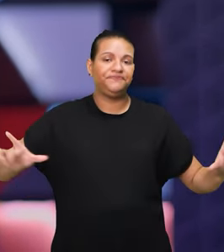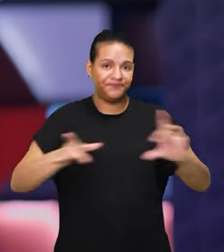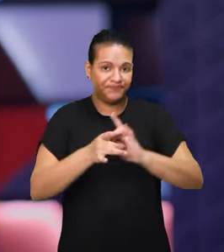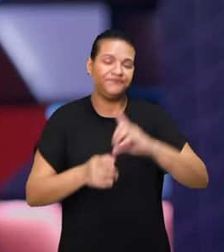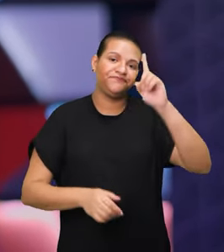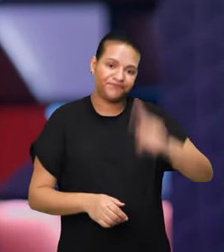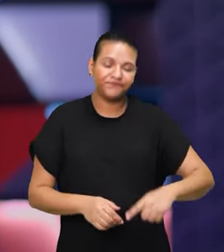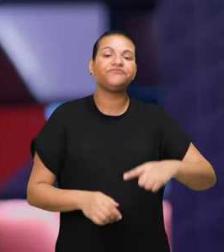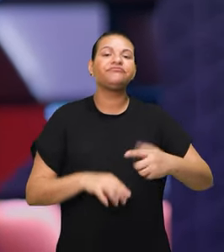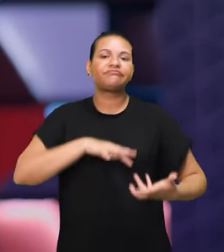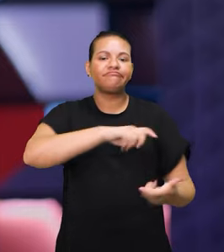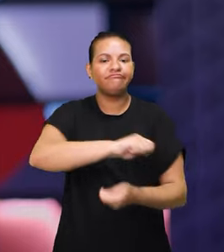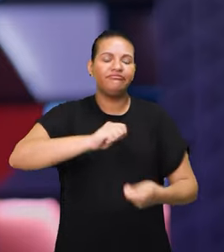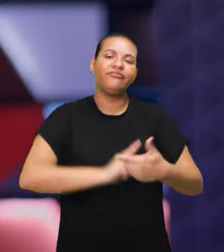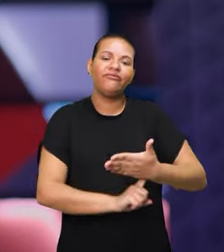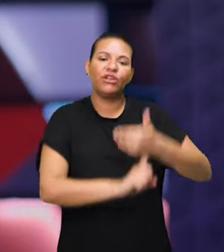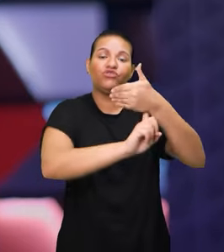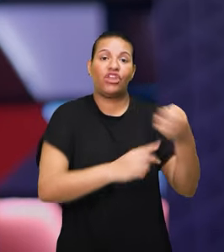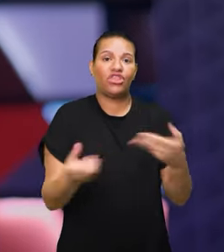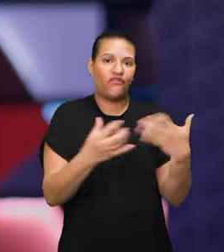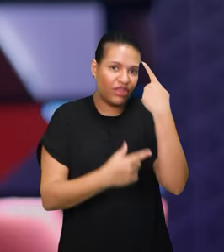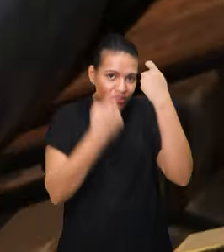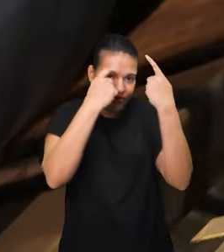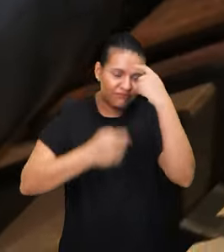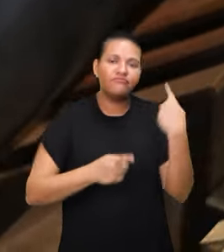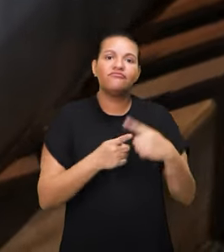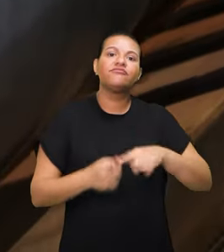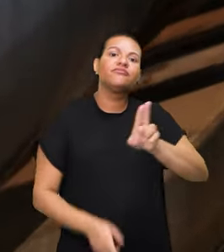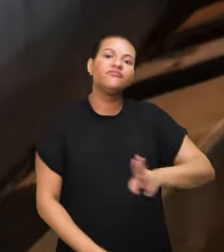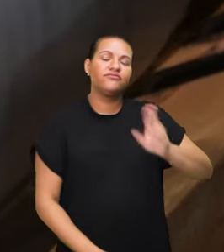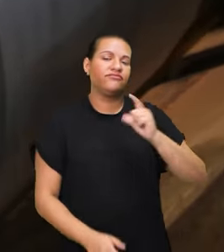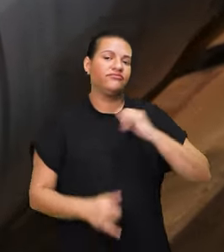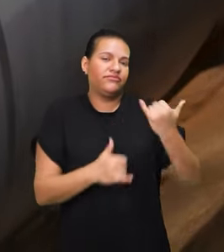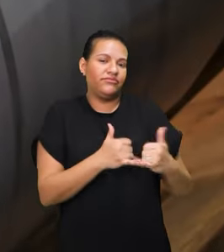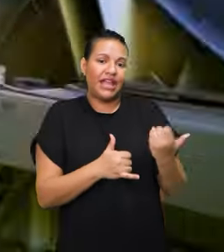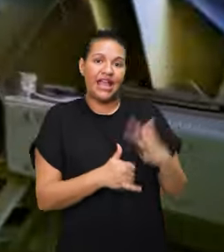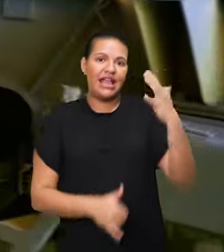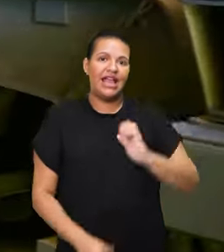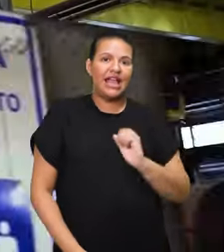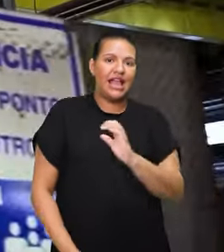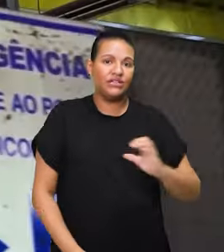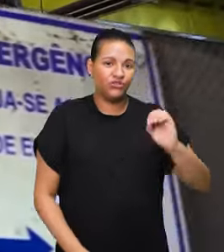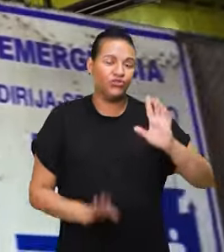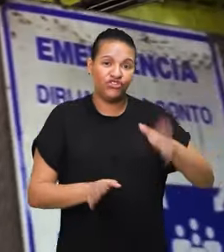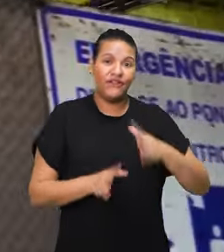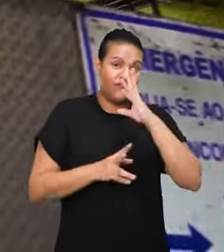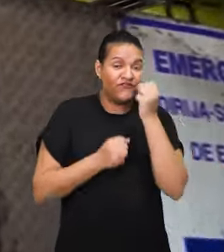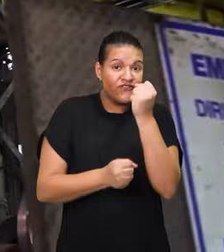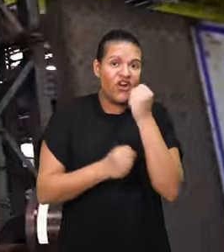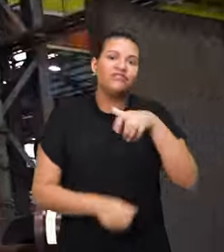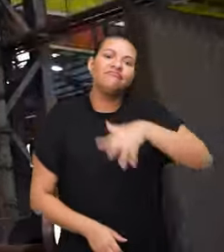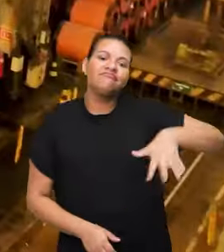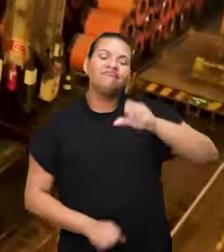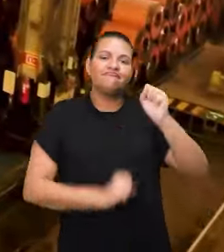Arcelor mital aos planos com tubos utilizando Aços de alta resistência Aços que a